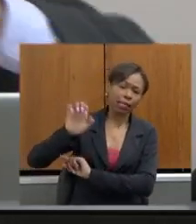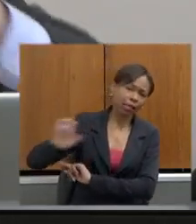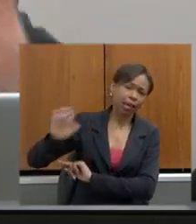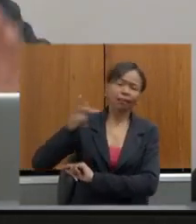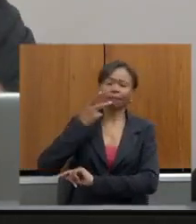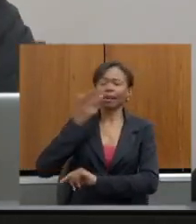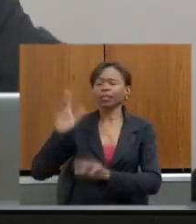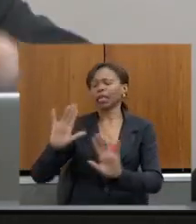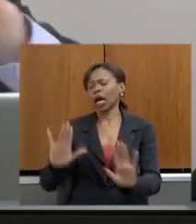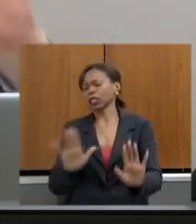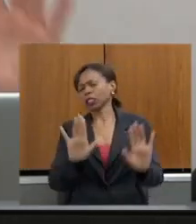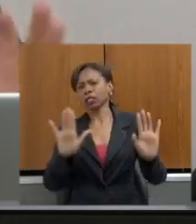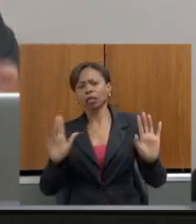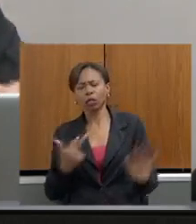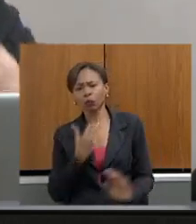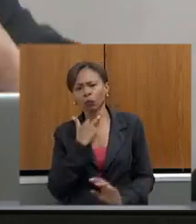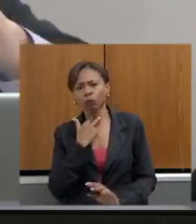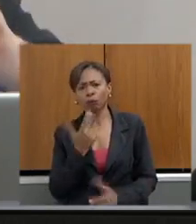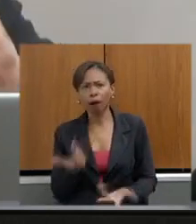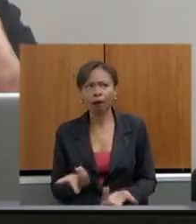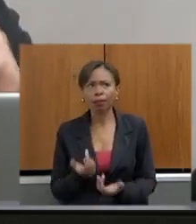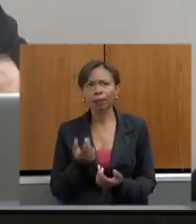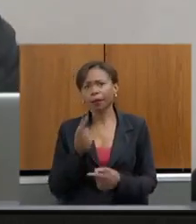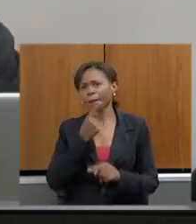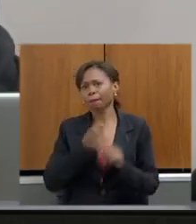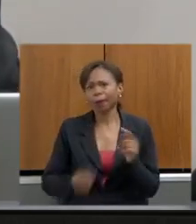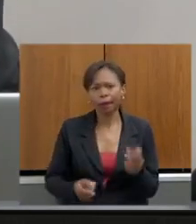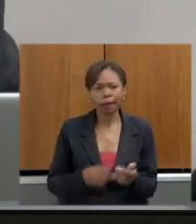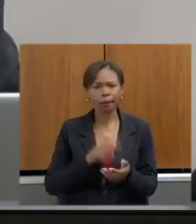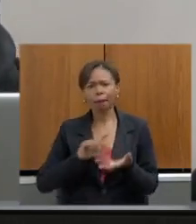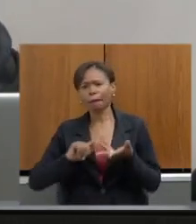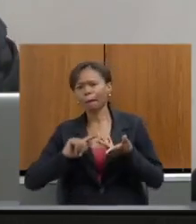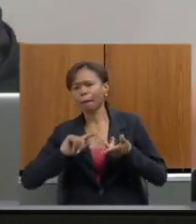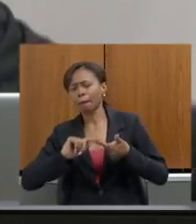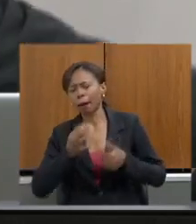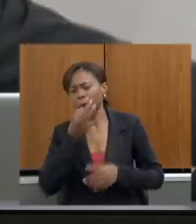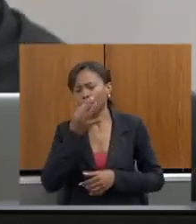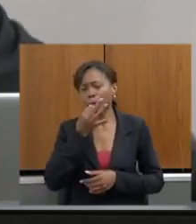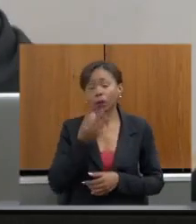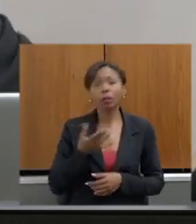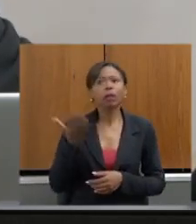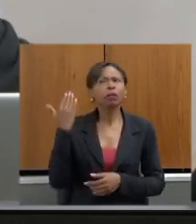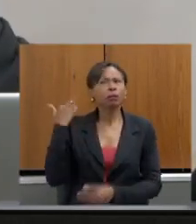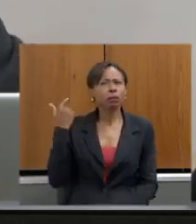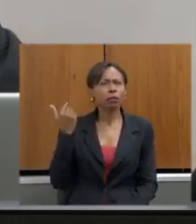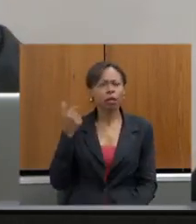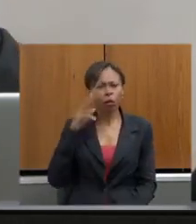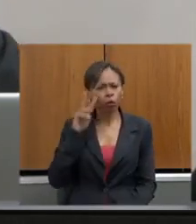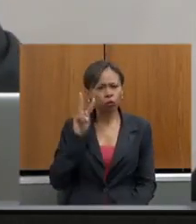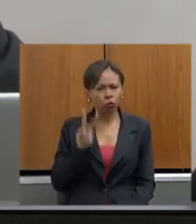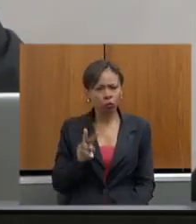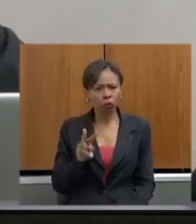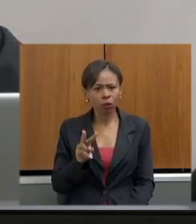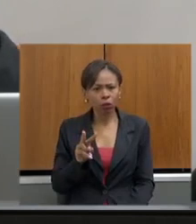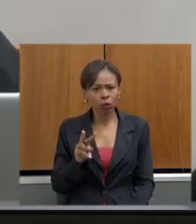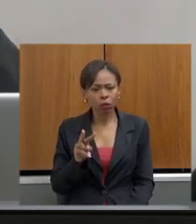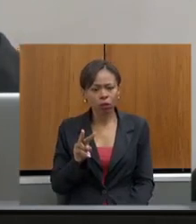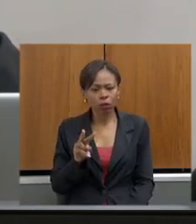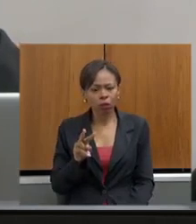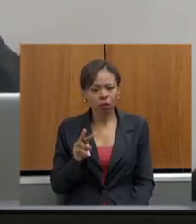Divulga a poesia um monte poet Não não pode tá há poucos dias atrás eu vi o o